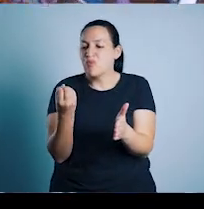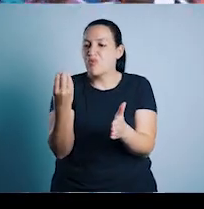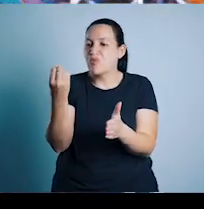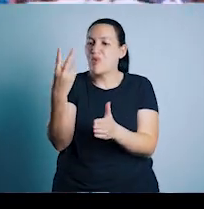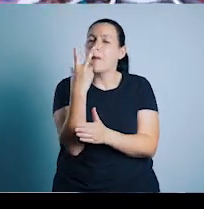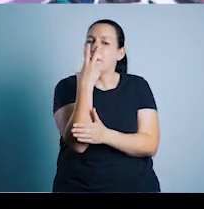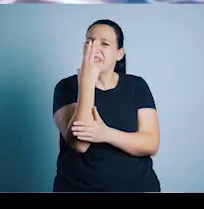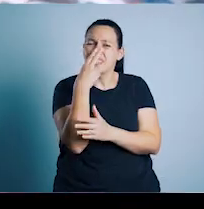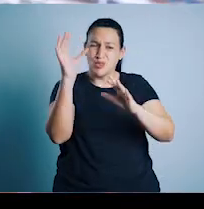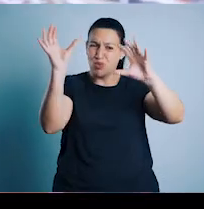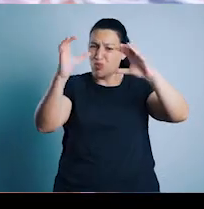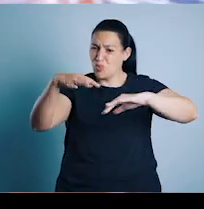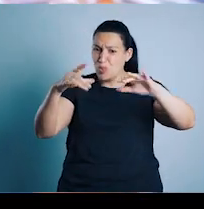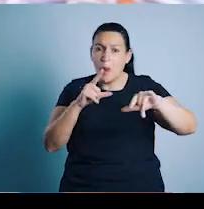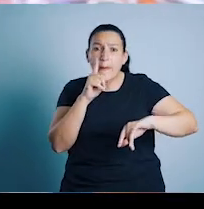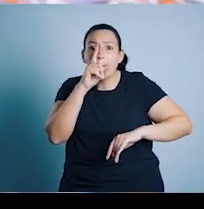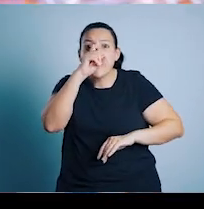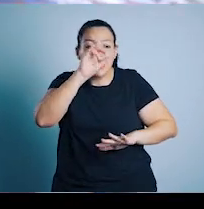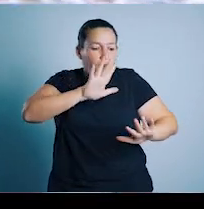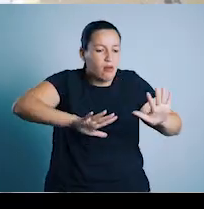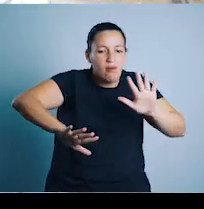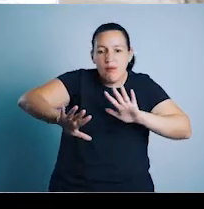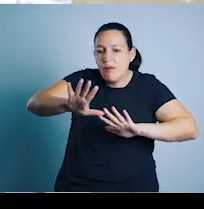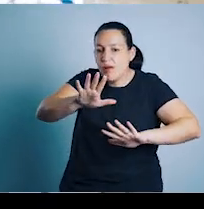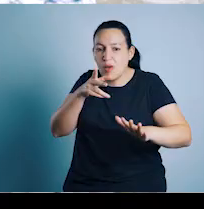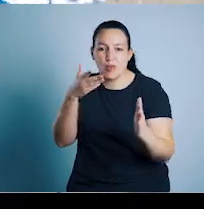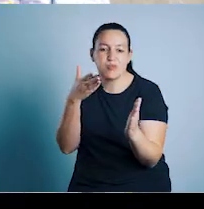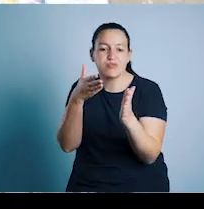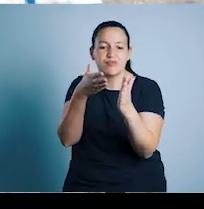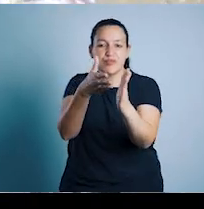Viagem sob a chuva, há que cuidar da